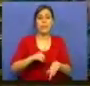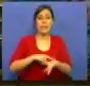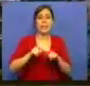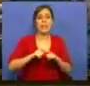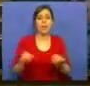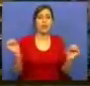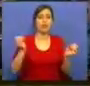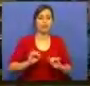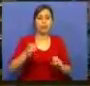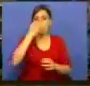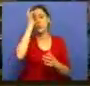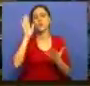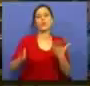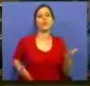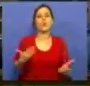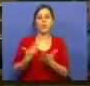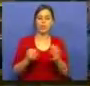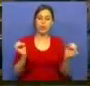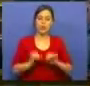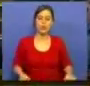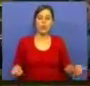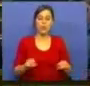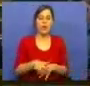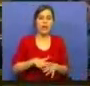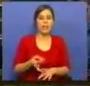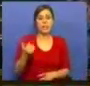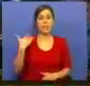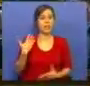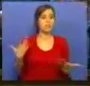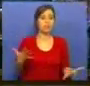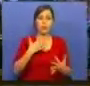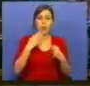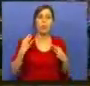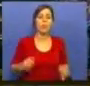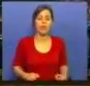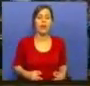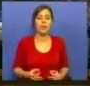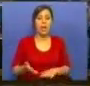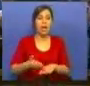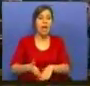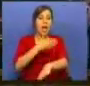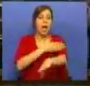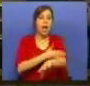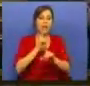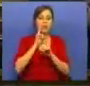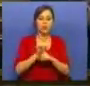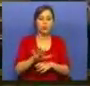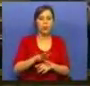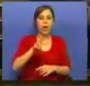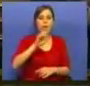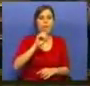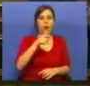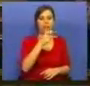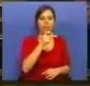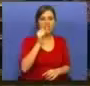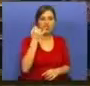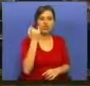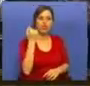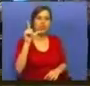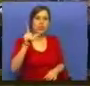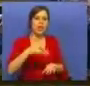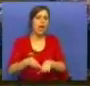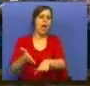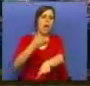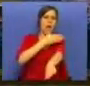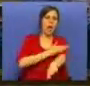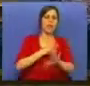que não foi sugerido por nenhum caso recente em concreto, aliás foi apresentado muito antes do caso Mota-Engil, bastante